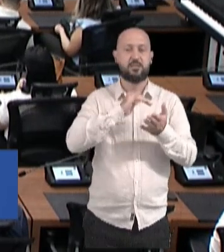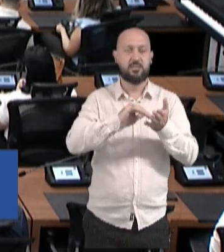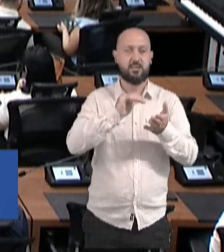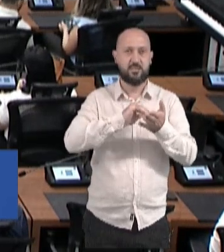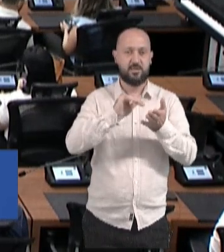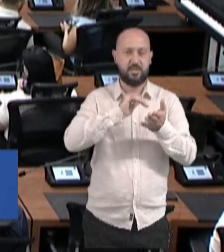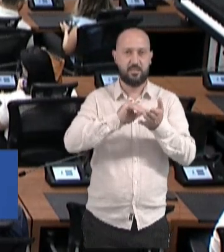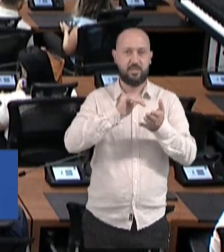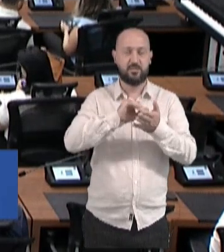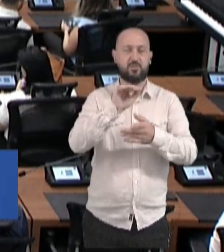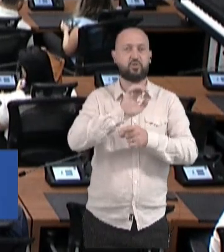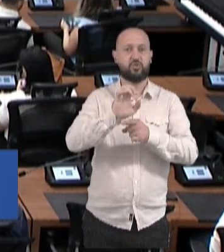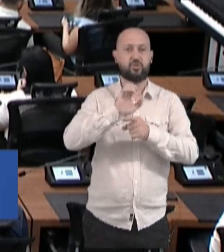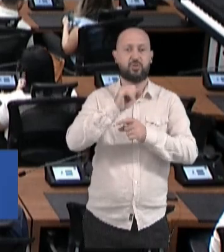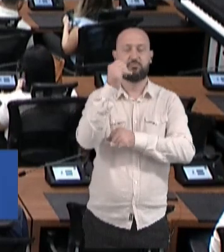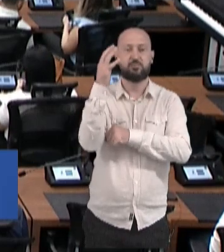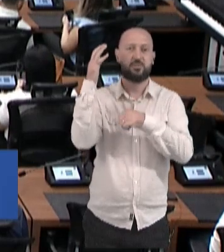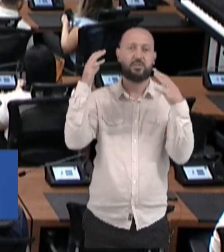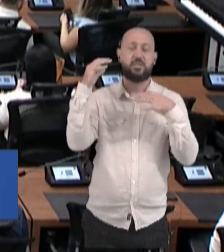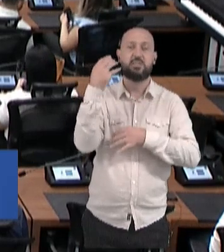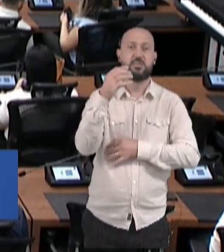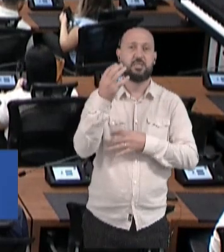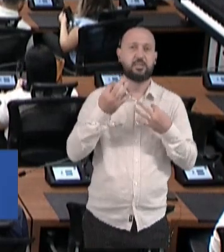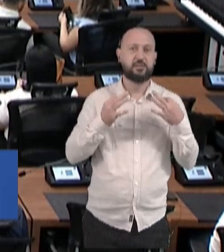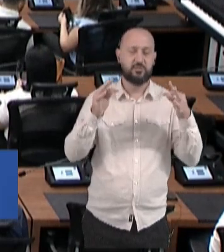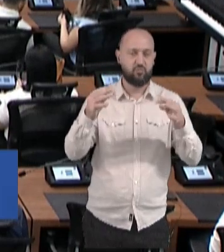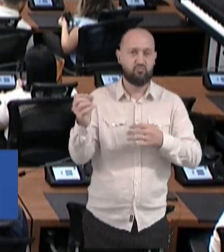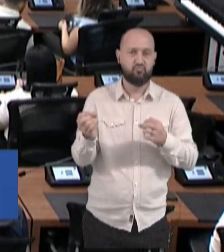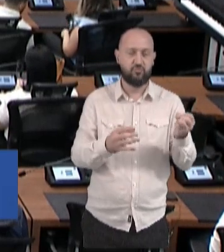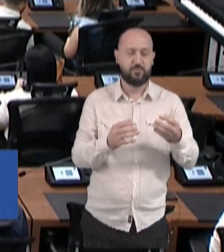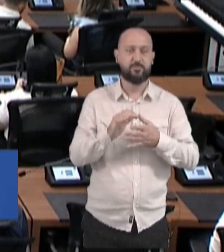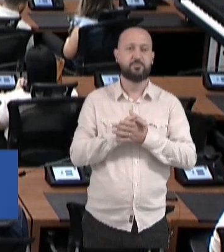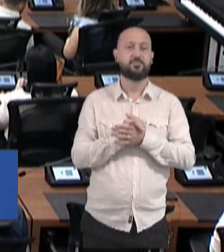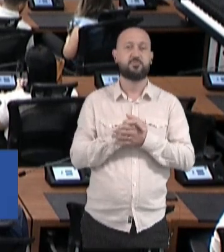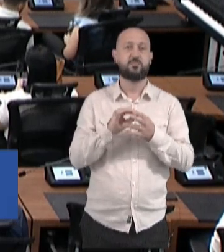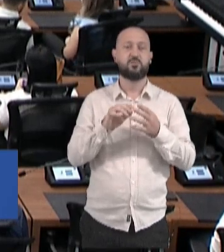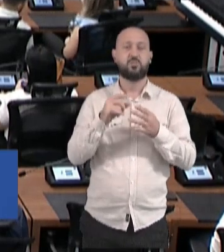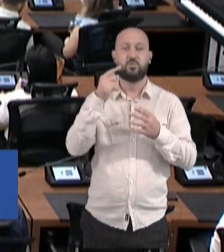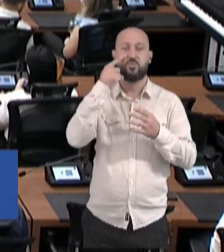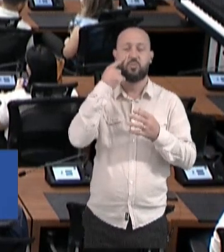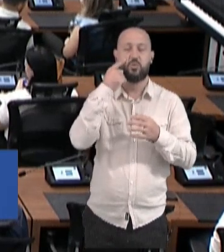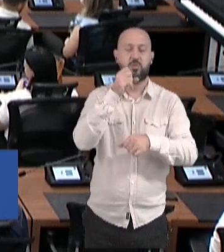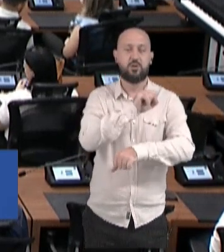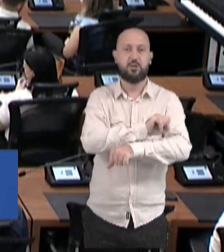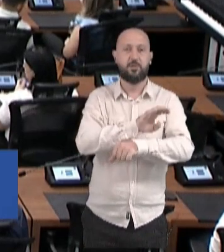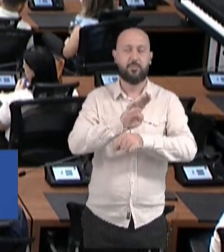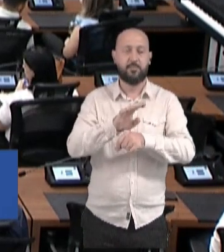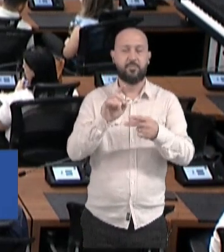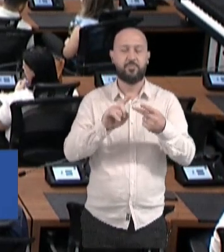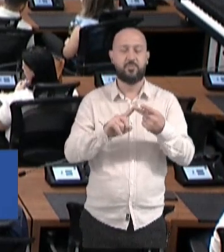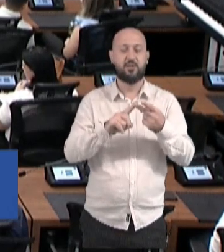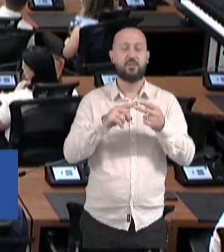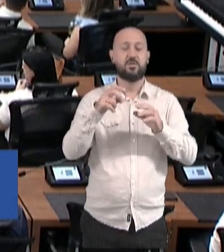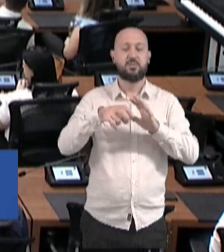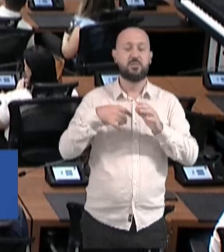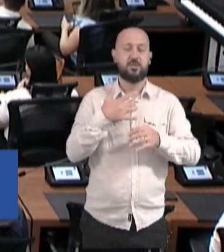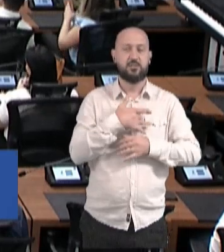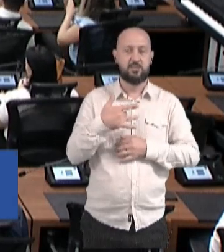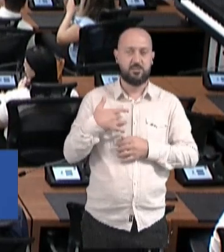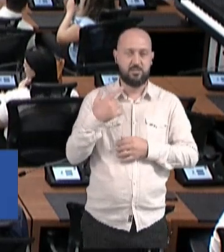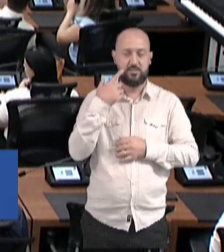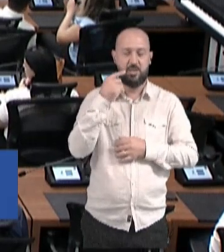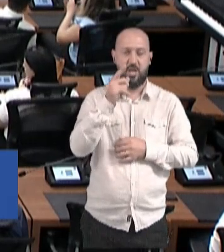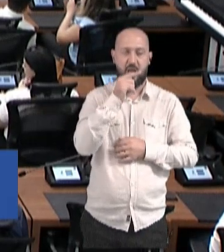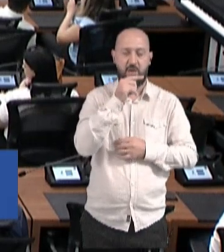Secretaria de Estado de Meio Ambiente, Desenvolvimento, Ciência, Tecnologia e Inovação, o SEBRAE de Mato Grosso do Sul, Secretaria de Estado de Saúde,